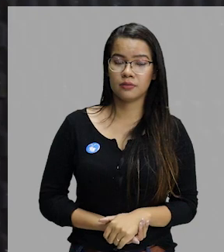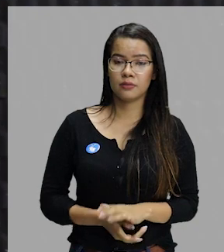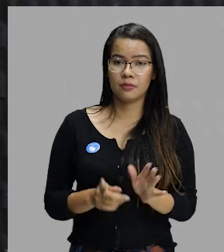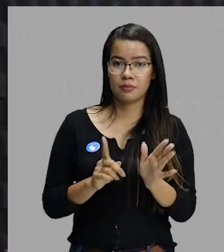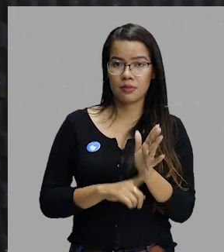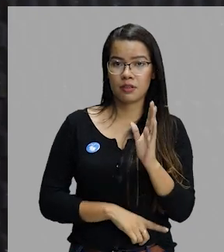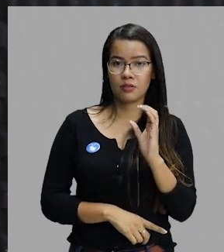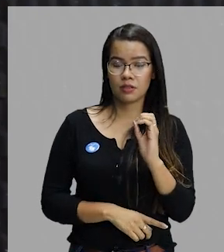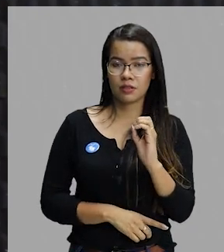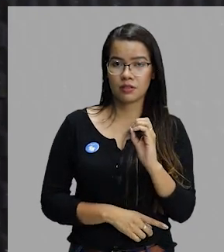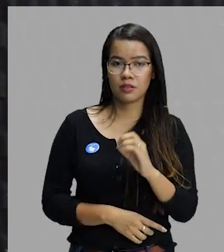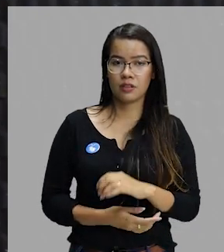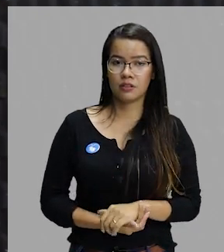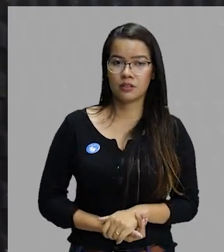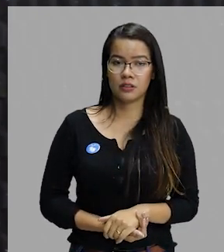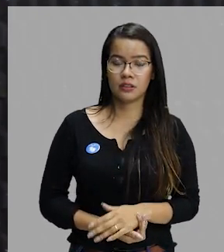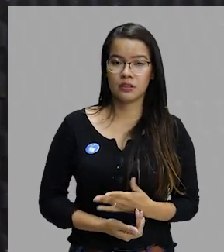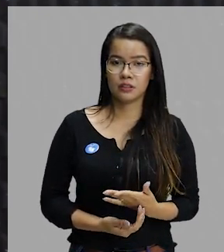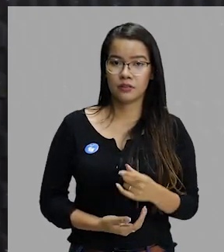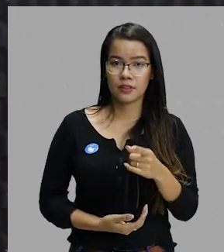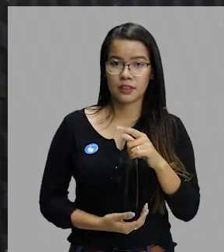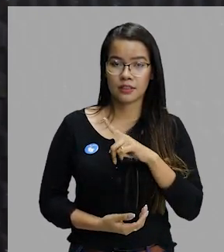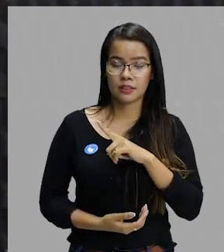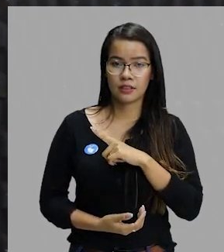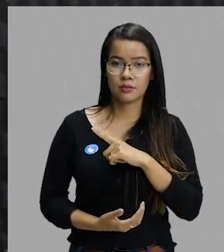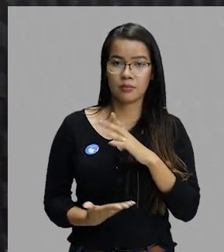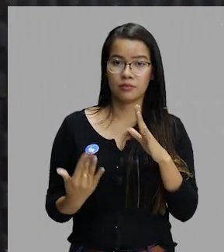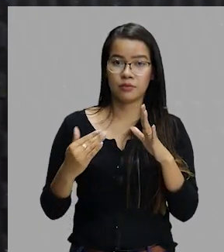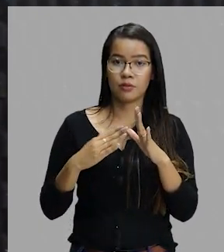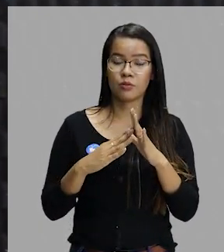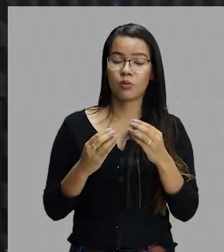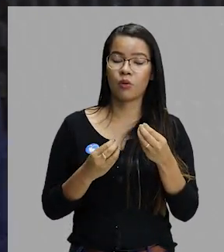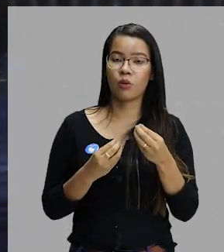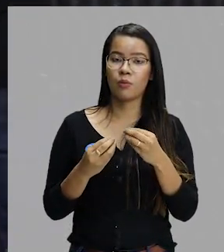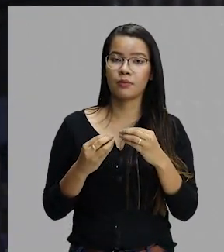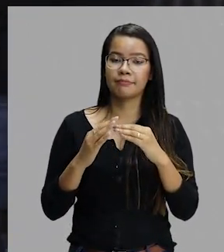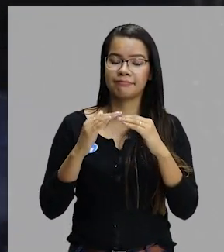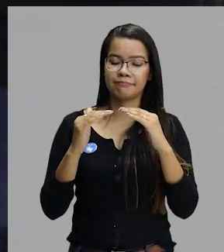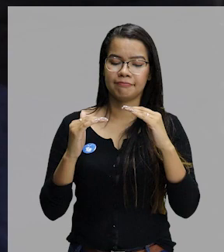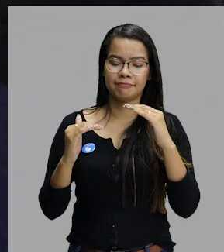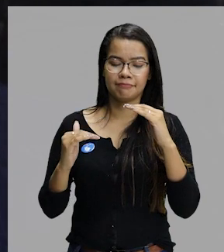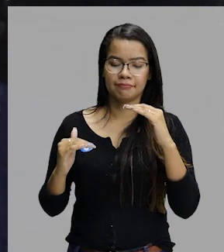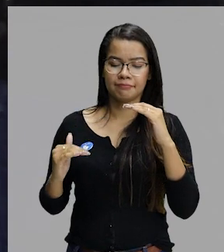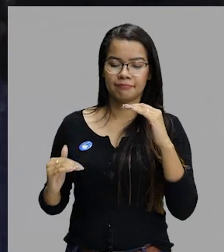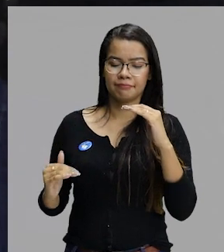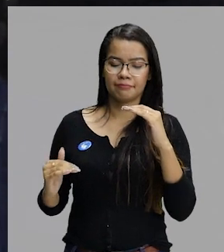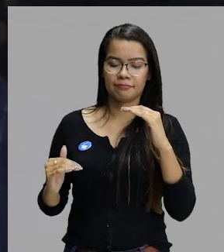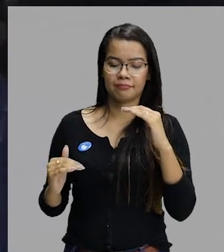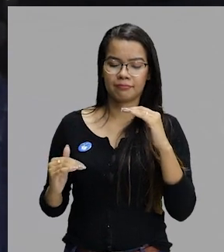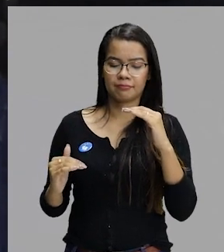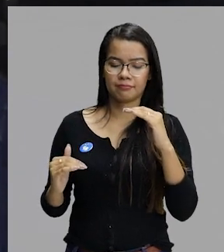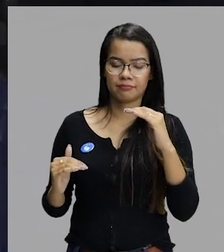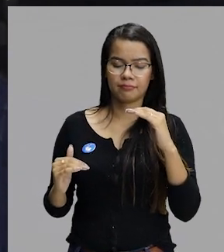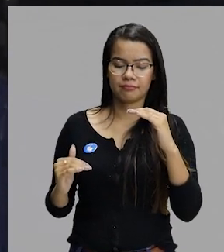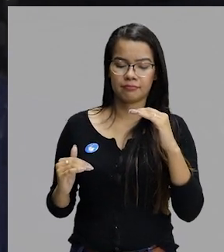0, aí você tem uma função de que tipo? Decrescente.